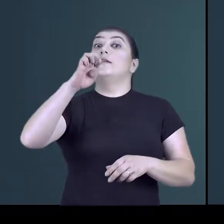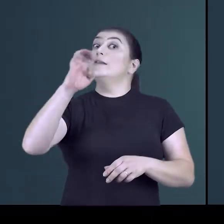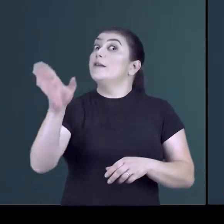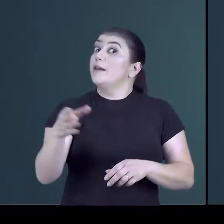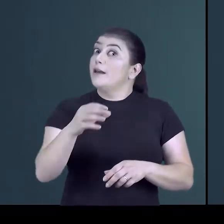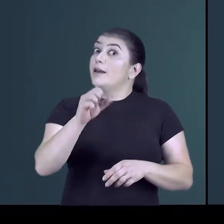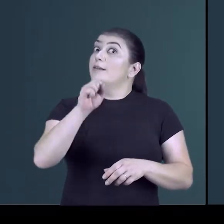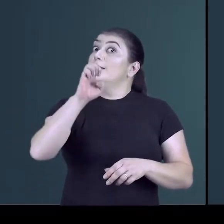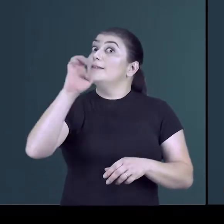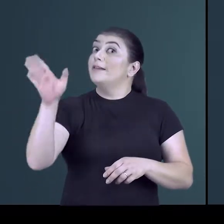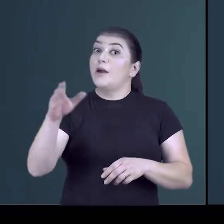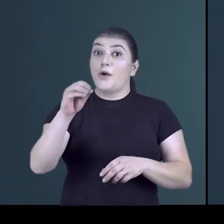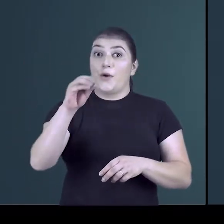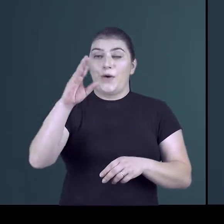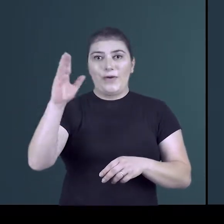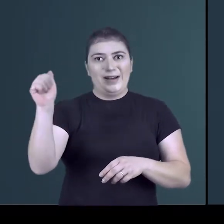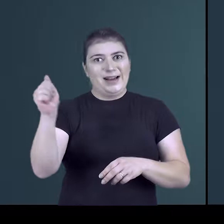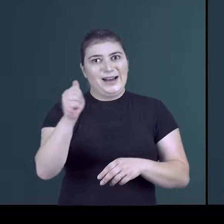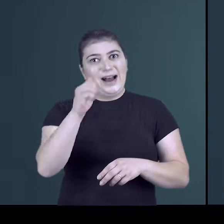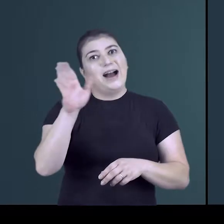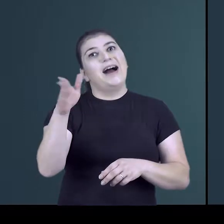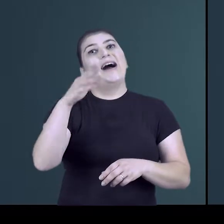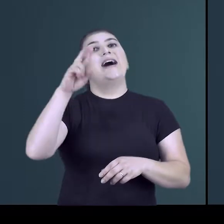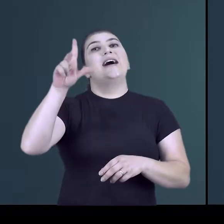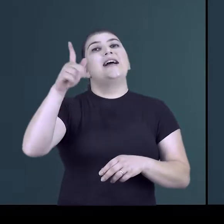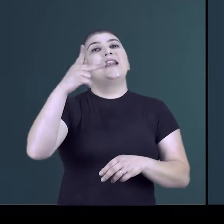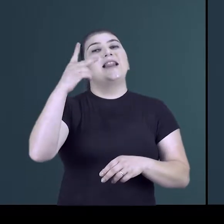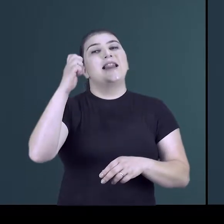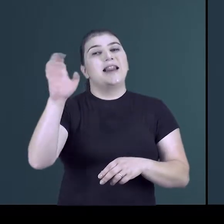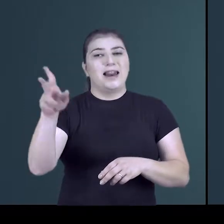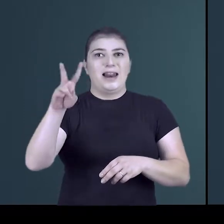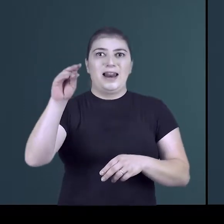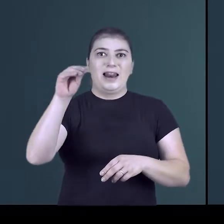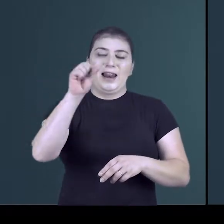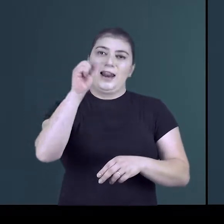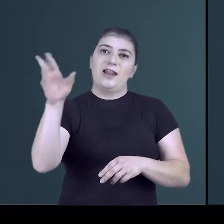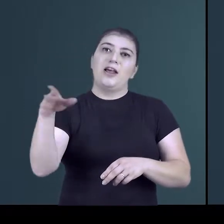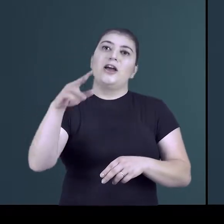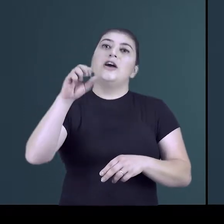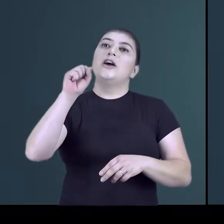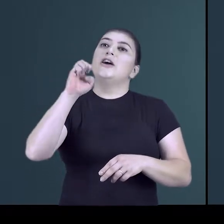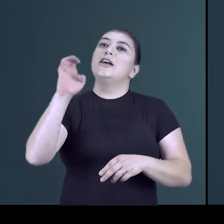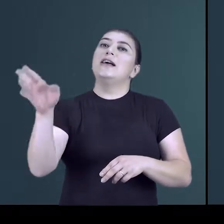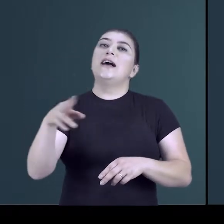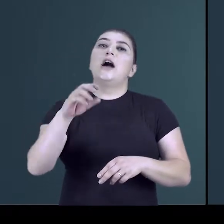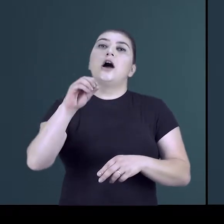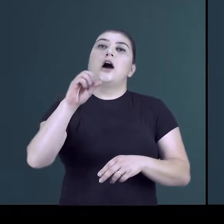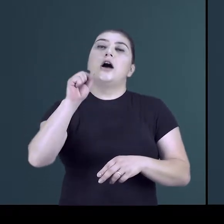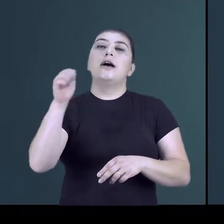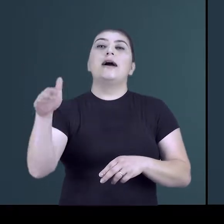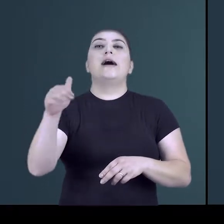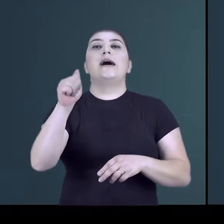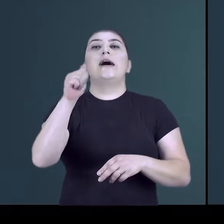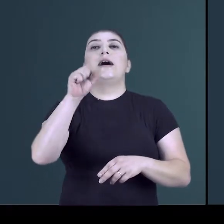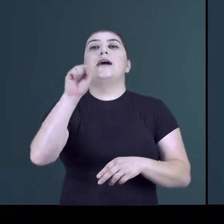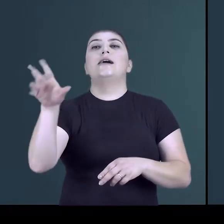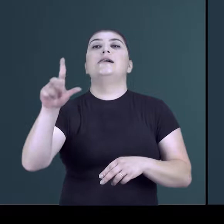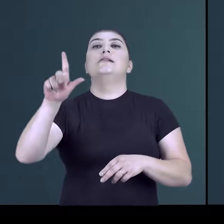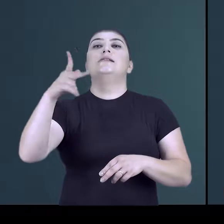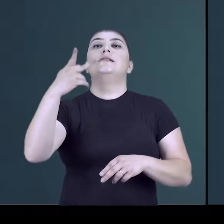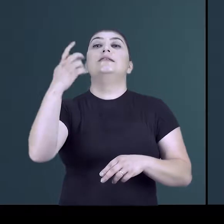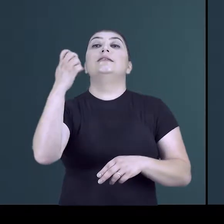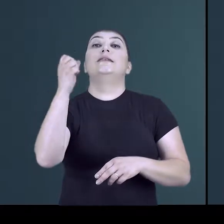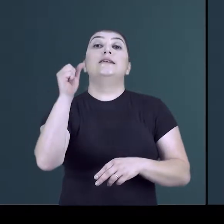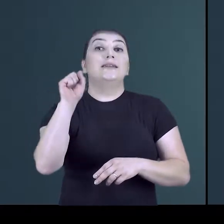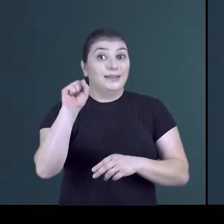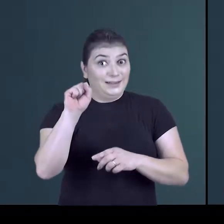o, a, lhe, nos, vos, se, os, as,